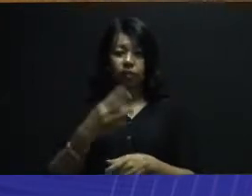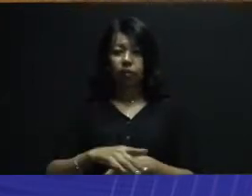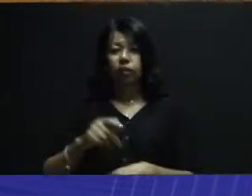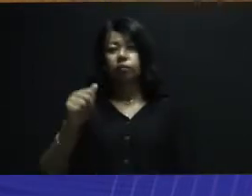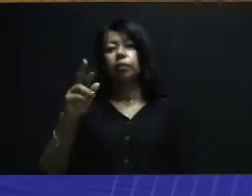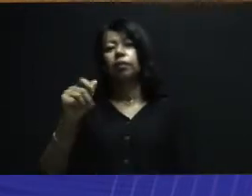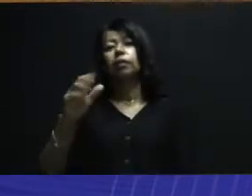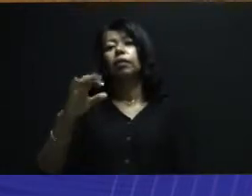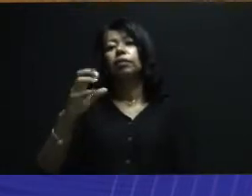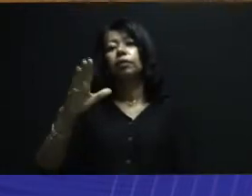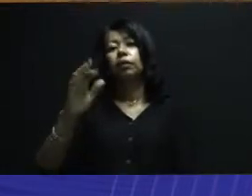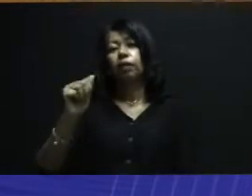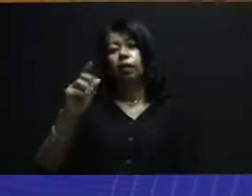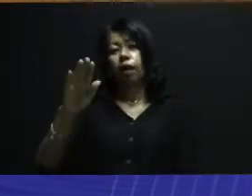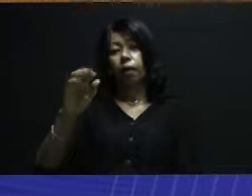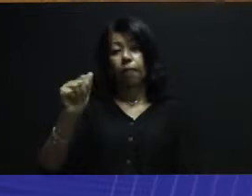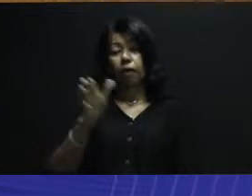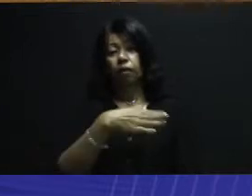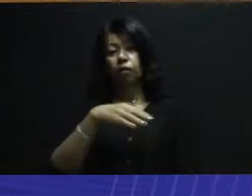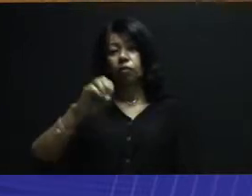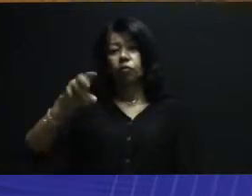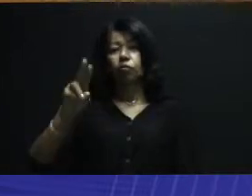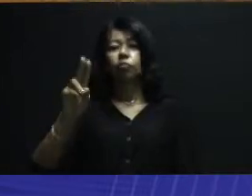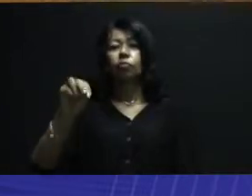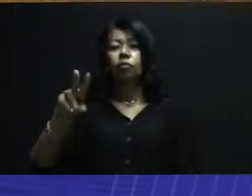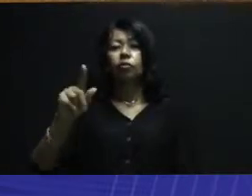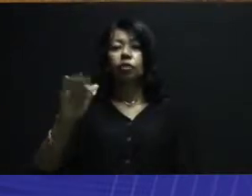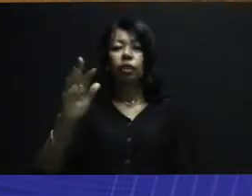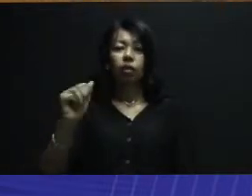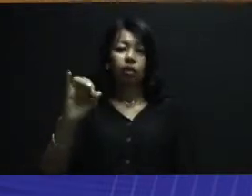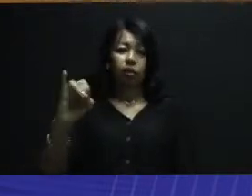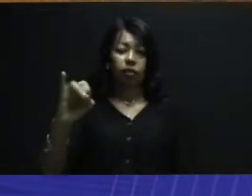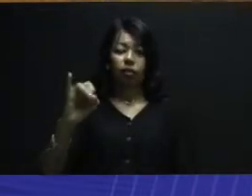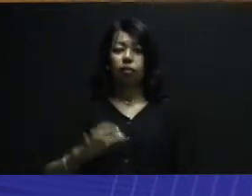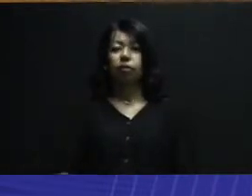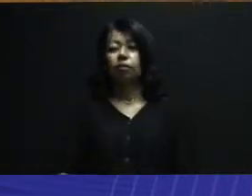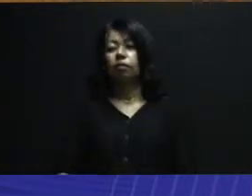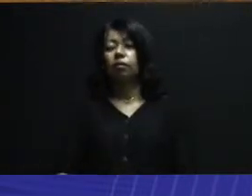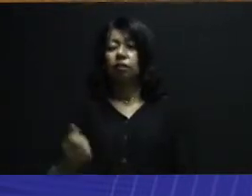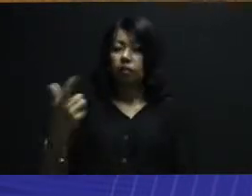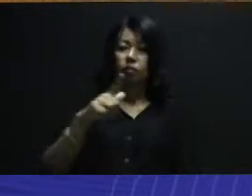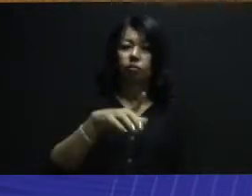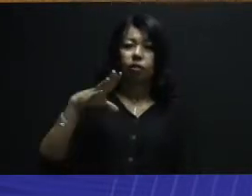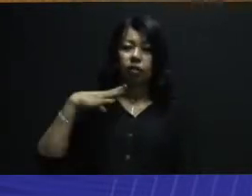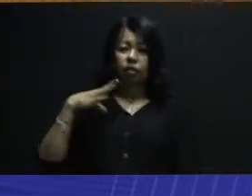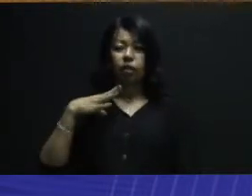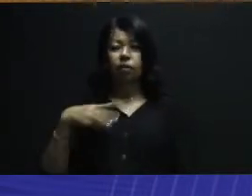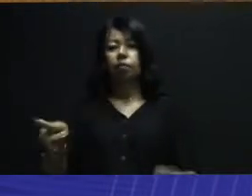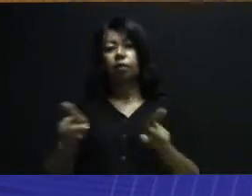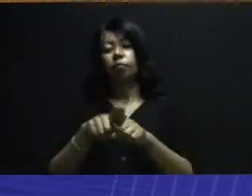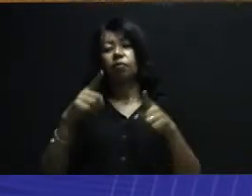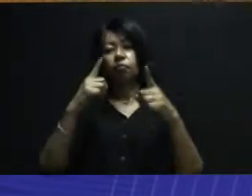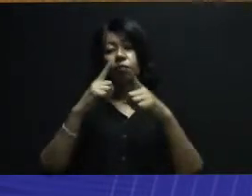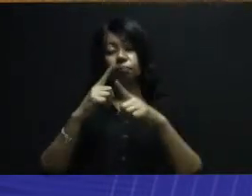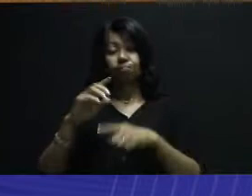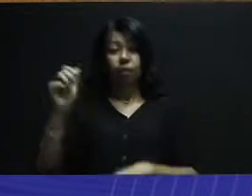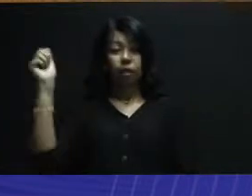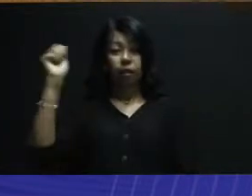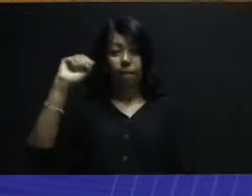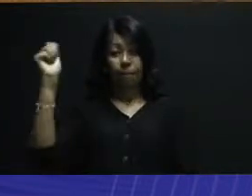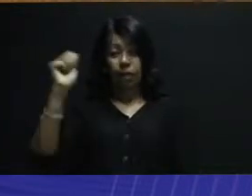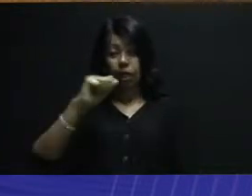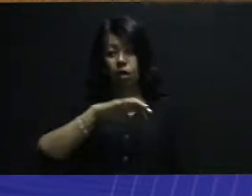Jundiaí, Presidente Prudente e Taquaritinga. Nélio também foi campeão interestadual